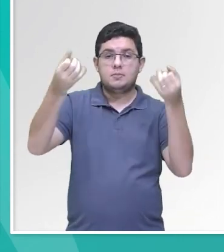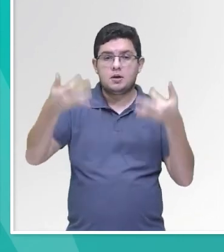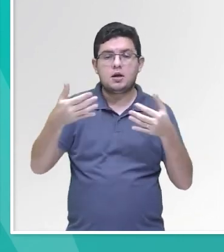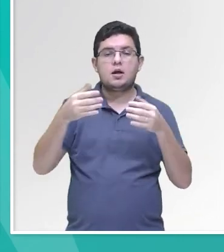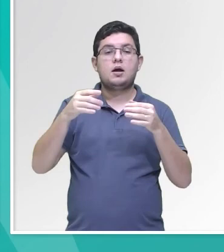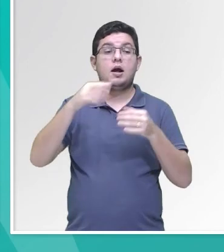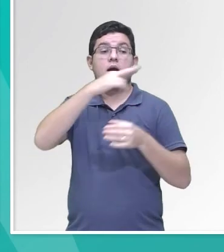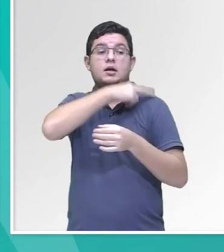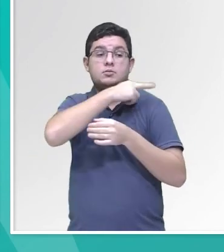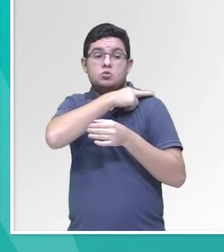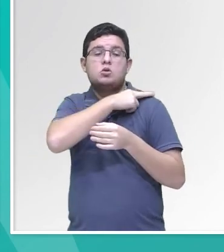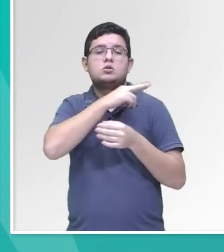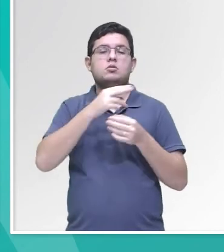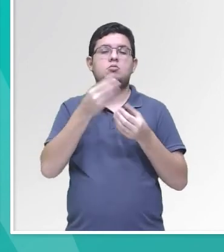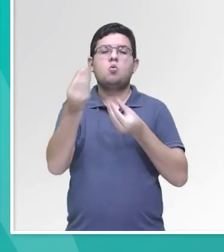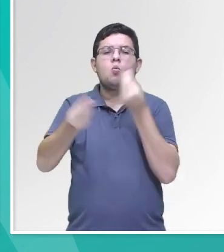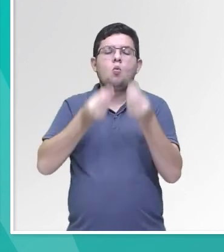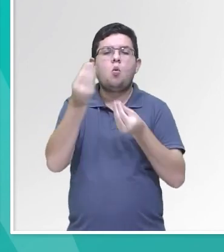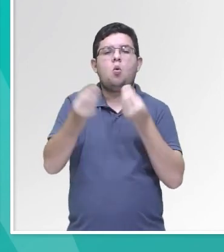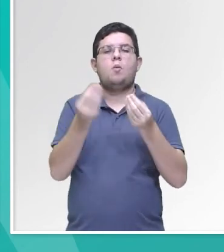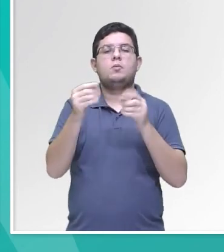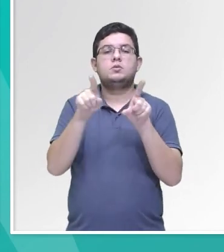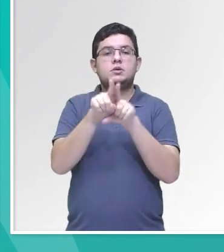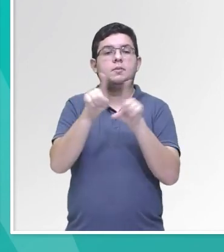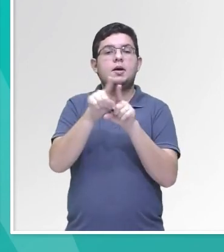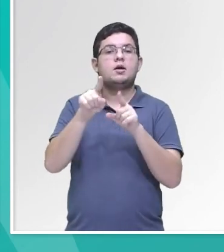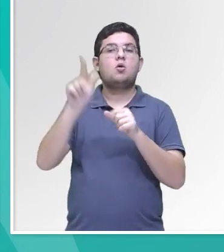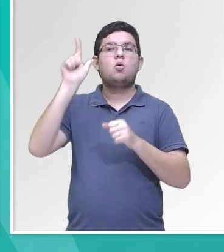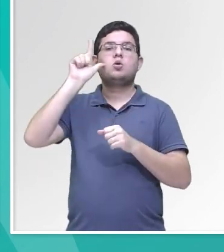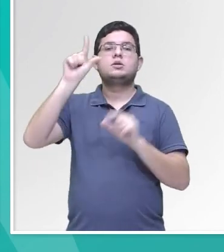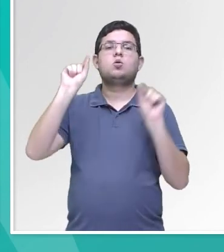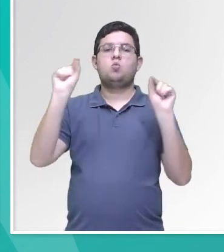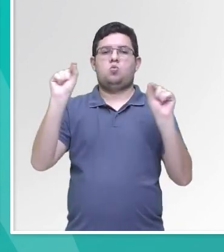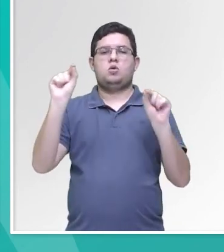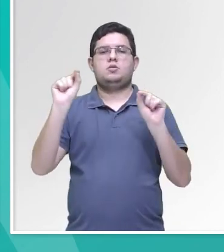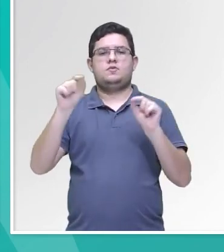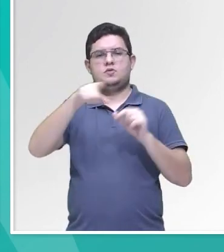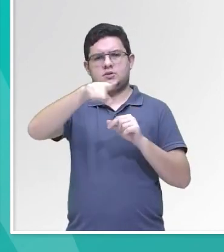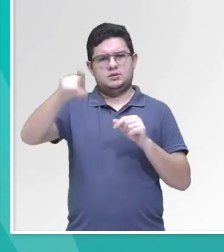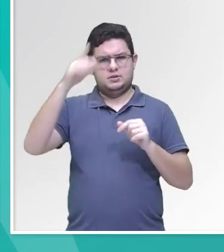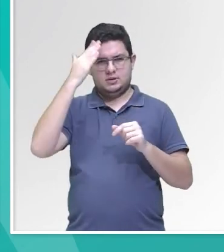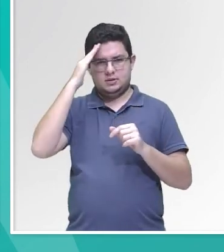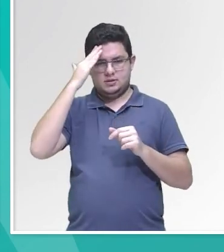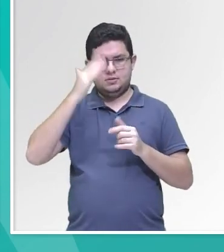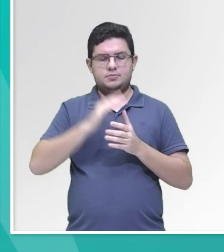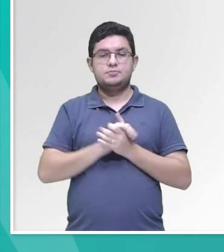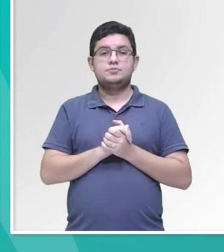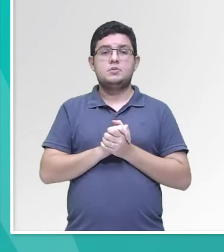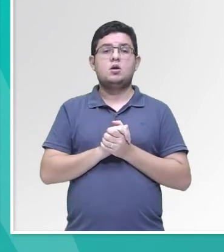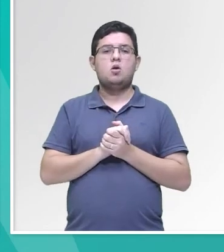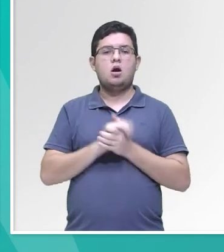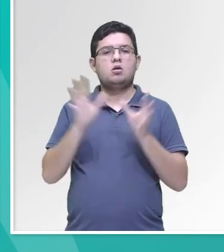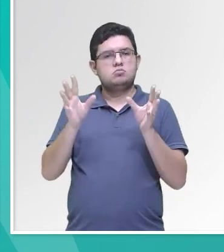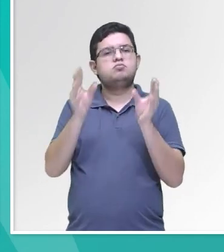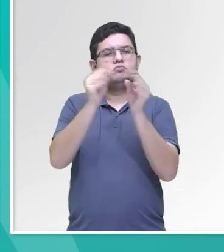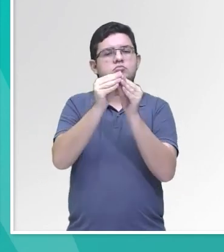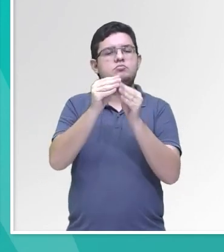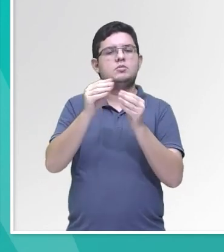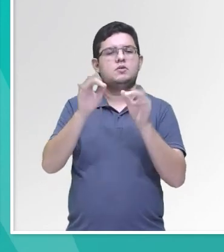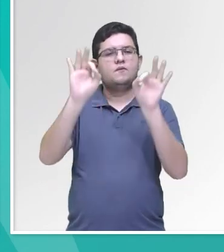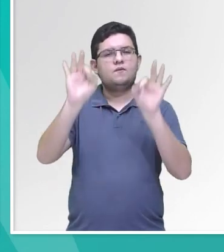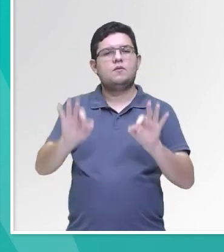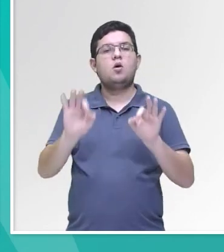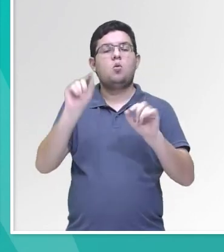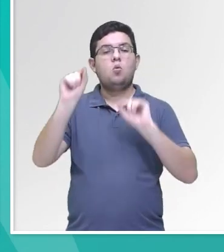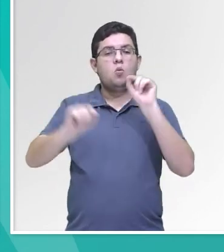fazer, como vai fazer e qual o efeito dela. Entenderam, gente? Então, dessa forma, a gente consegue, de fato,